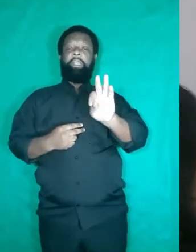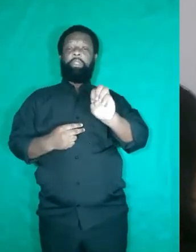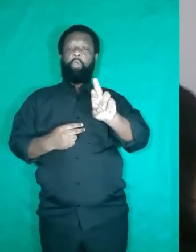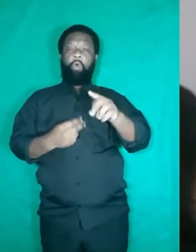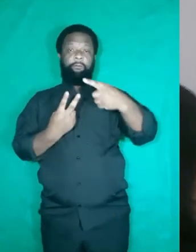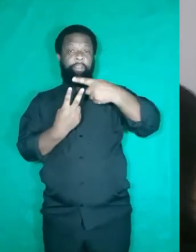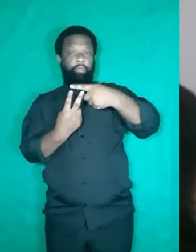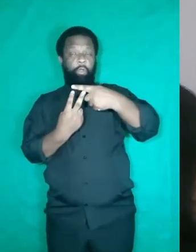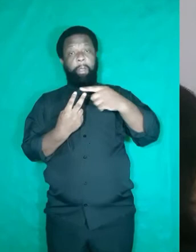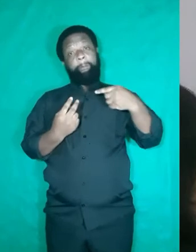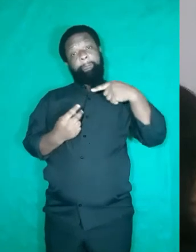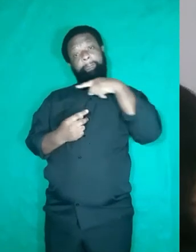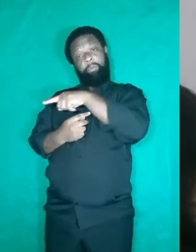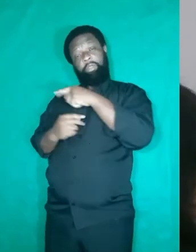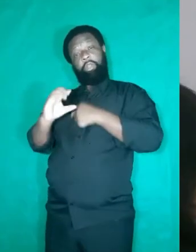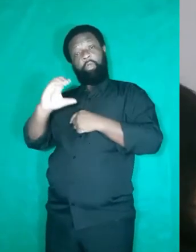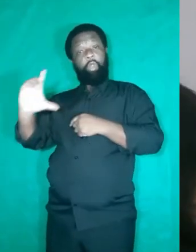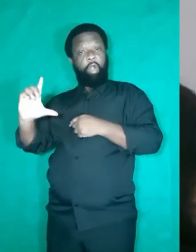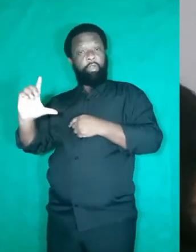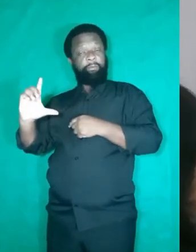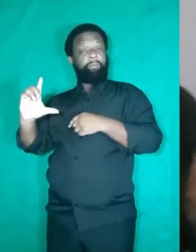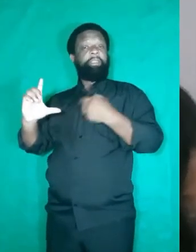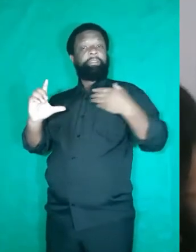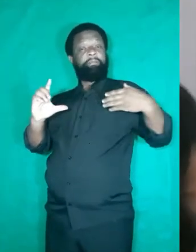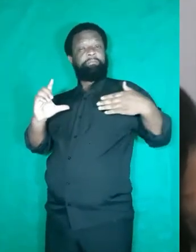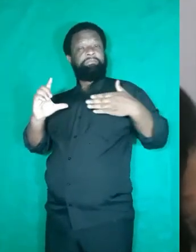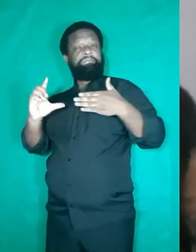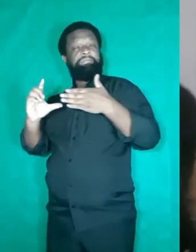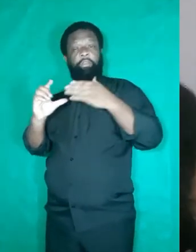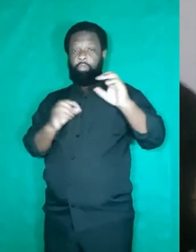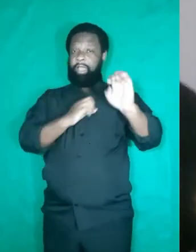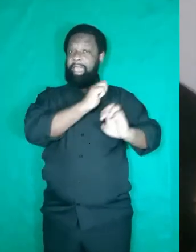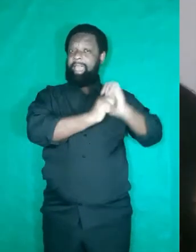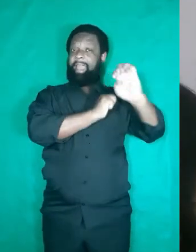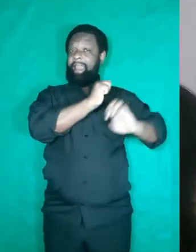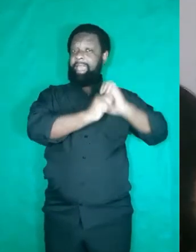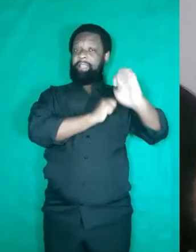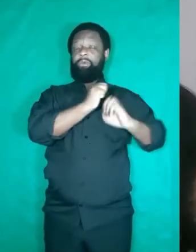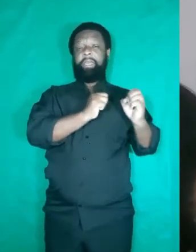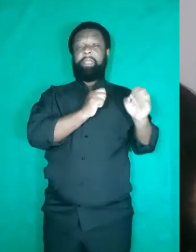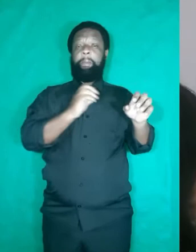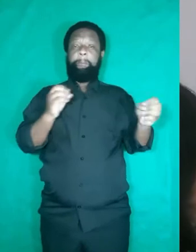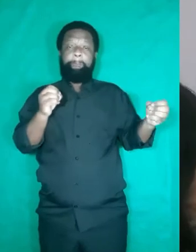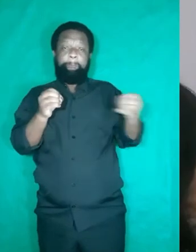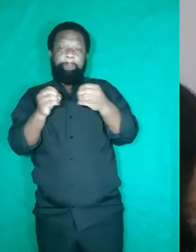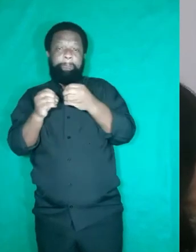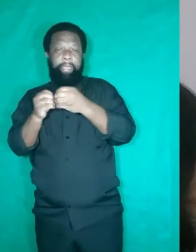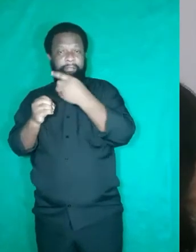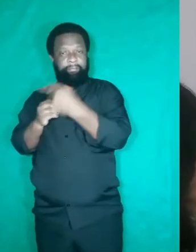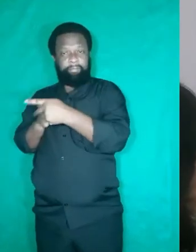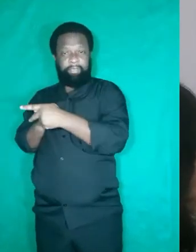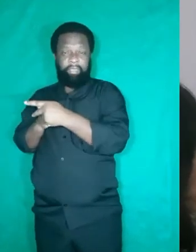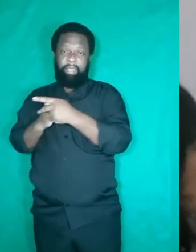que aponta no sentido do cloro, que aponta na direção aqui do cloro, ou seja, os elétrons eles estão mais próximos